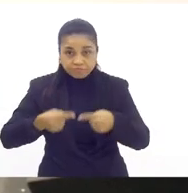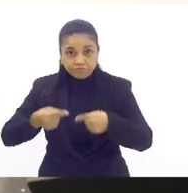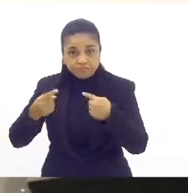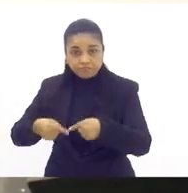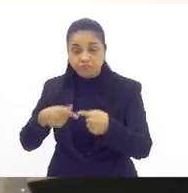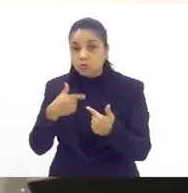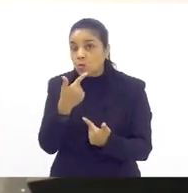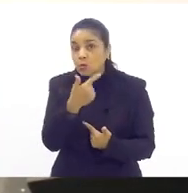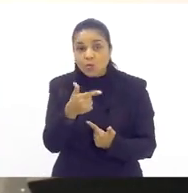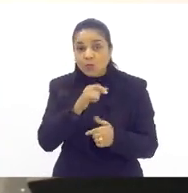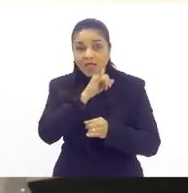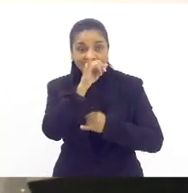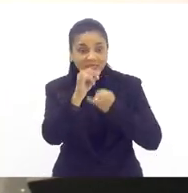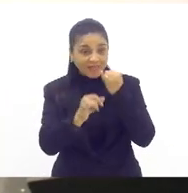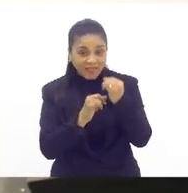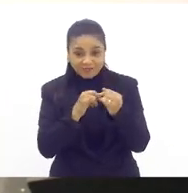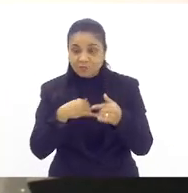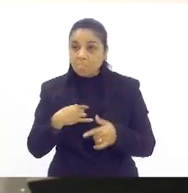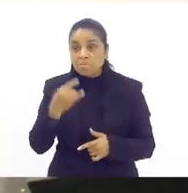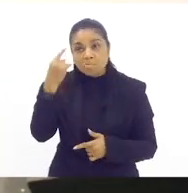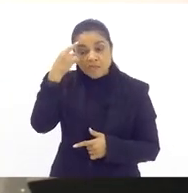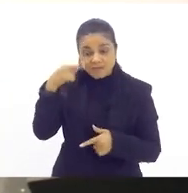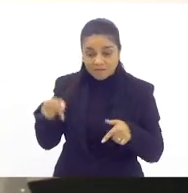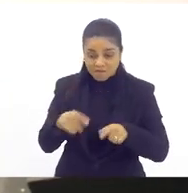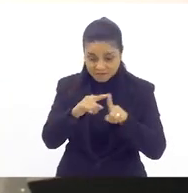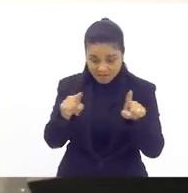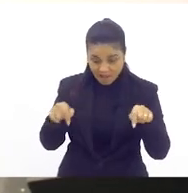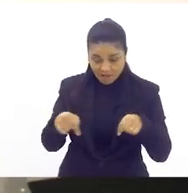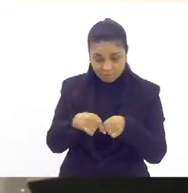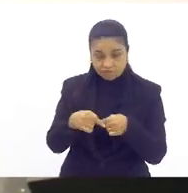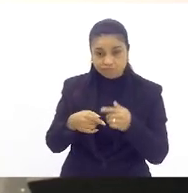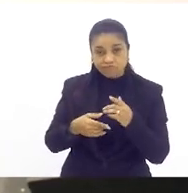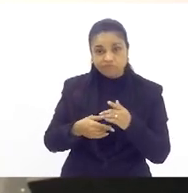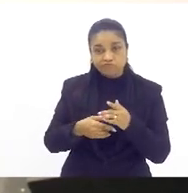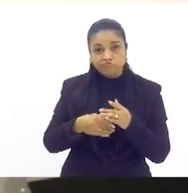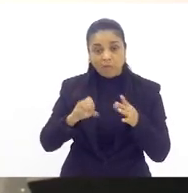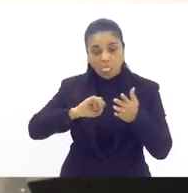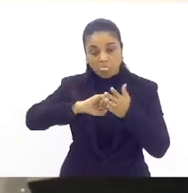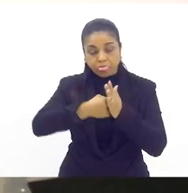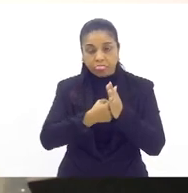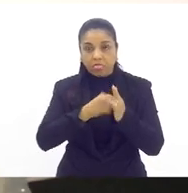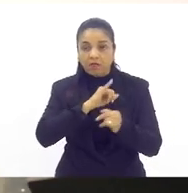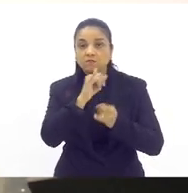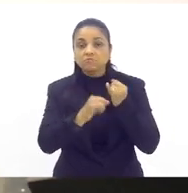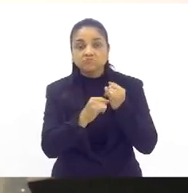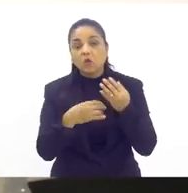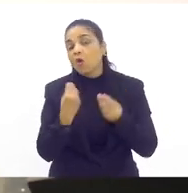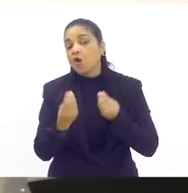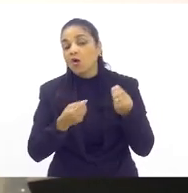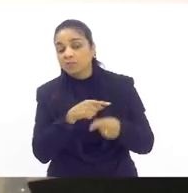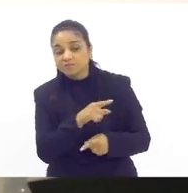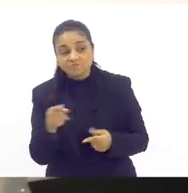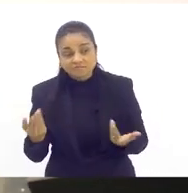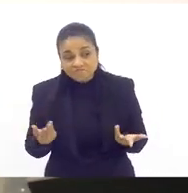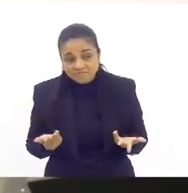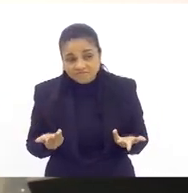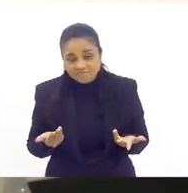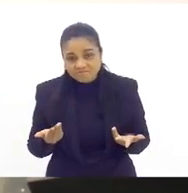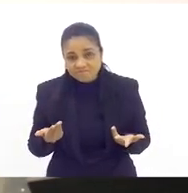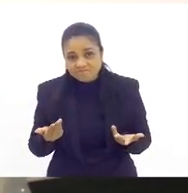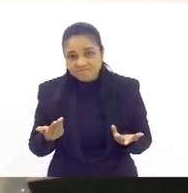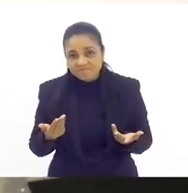internet imagina se tivesse internet aqui dessa sala como que nós ficaremos então completamente assim não entra na minha cabeça